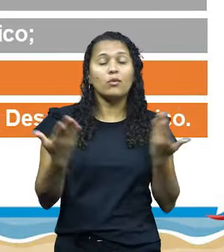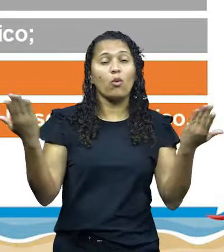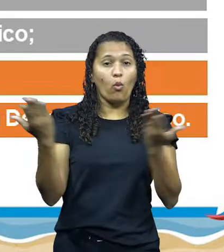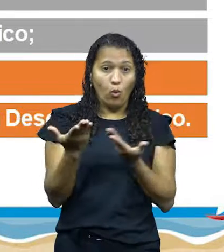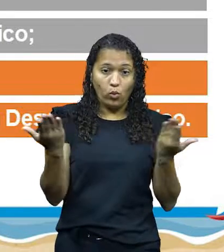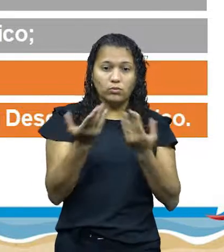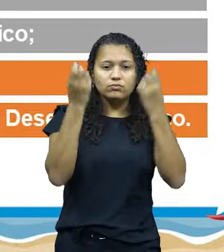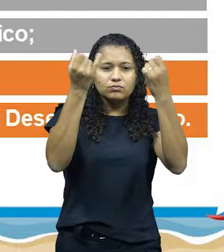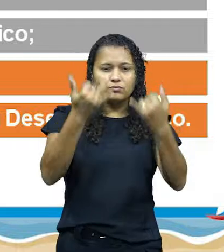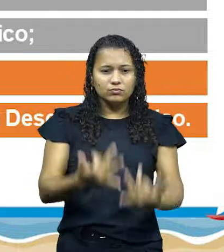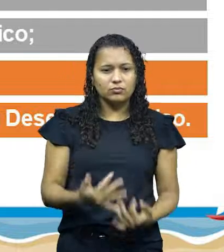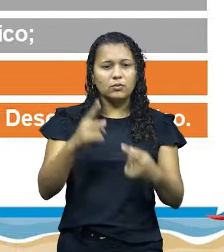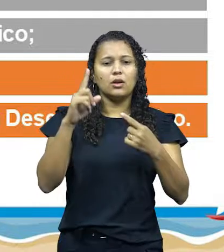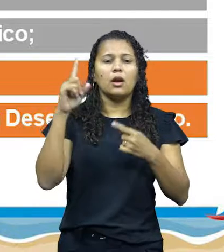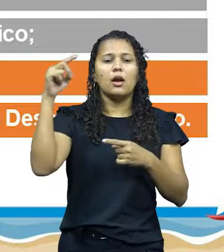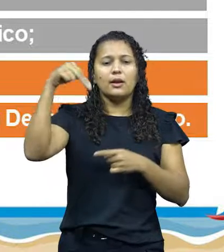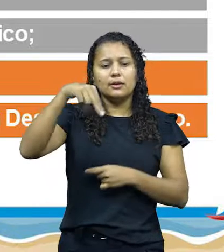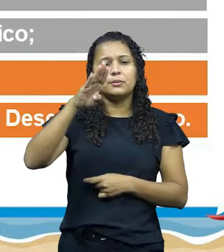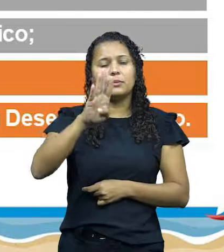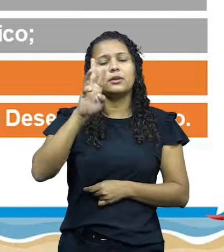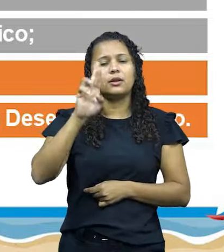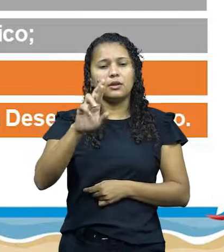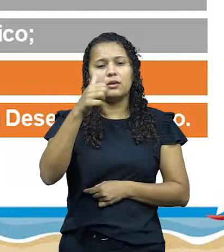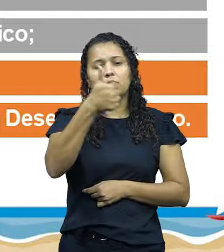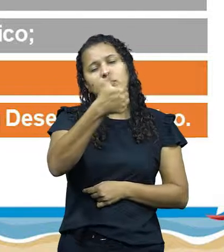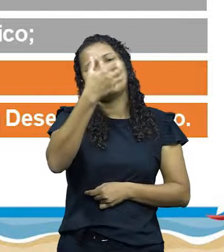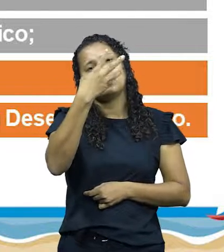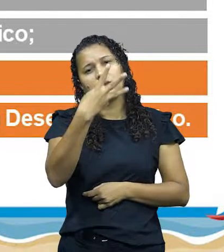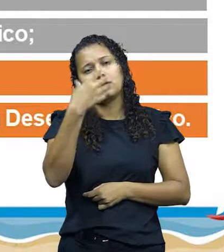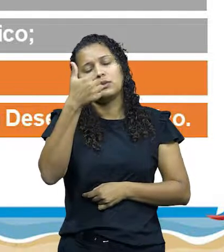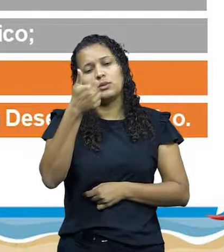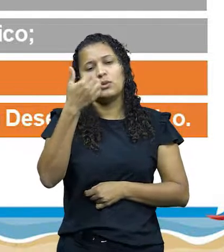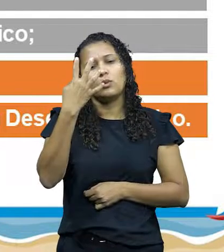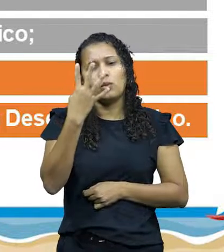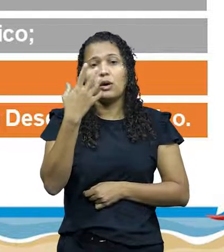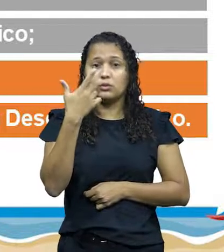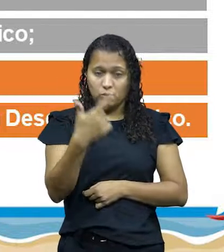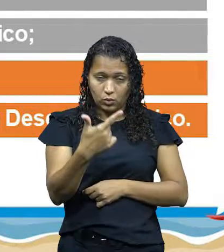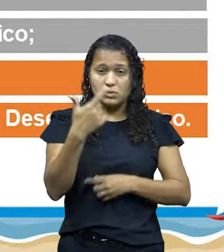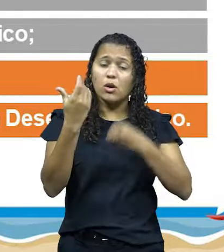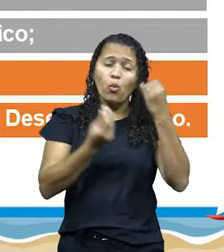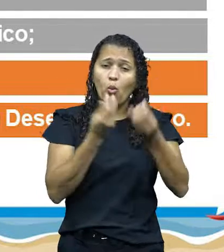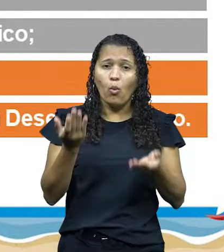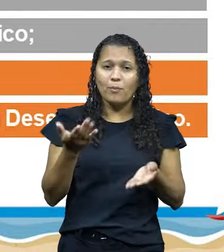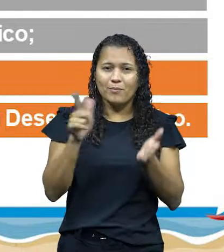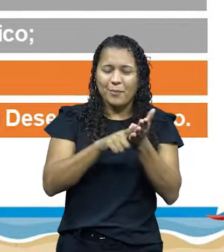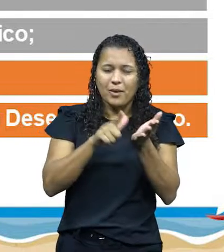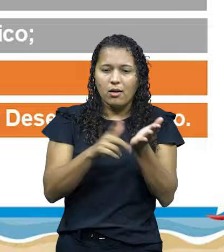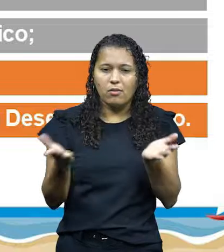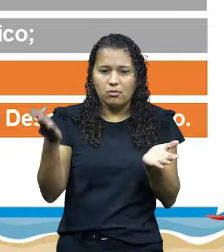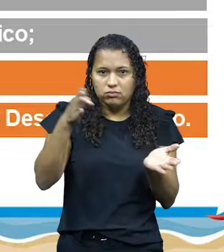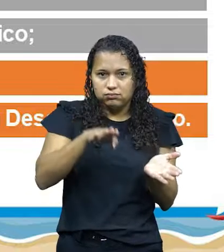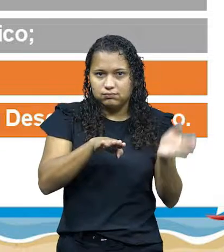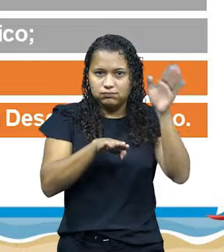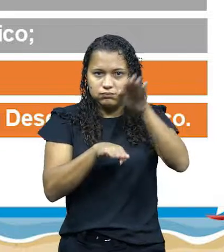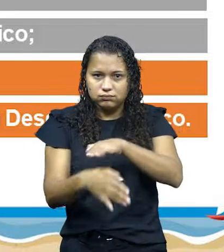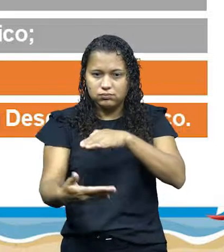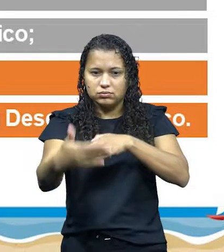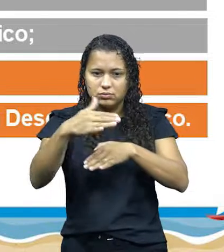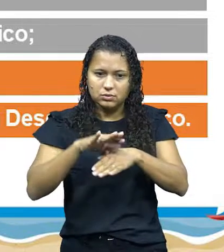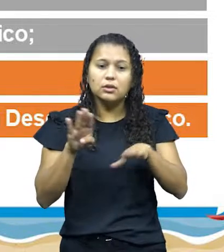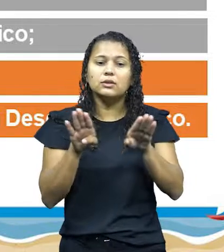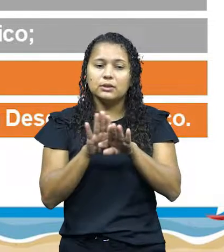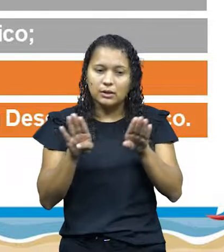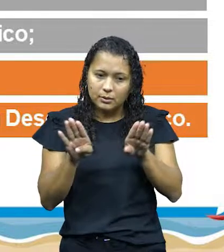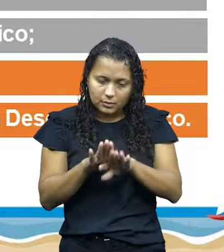NBR 13142, que trata sobre o dobramento da cópia e que dá ainda continuidade,